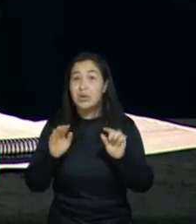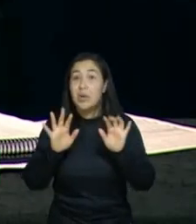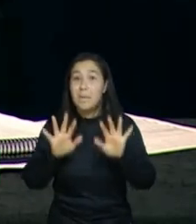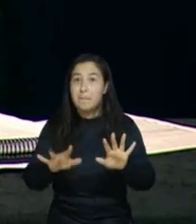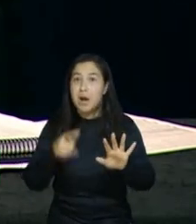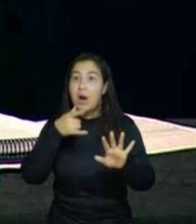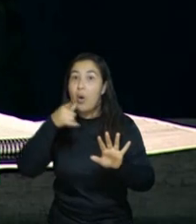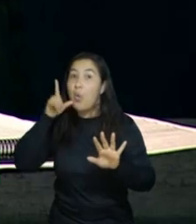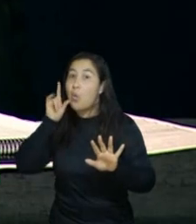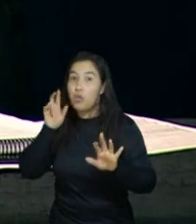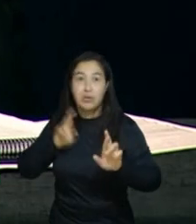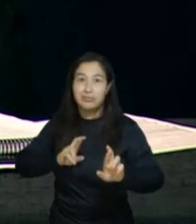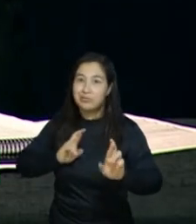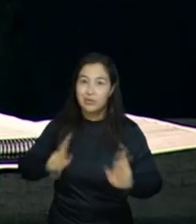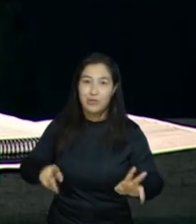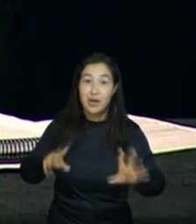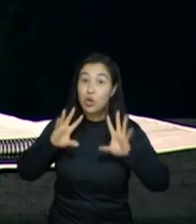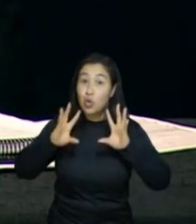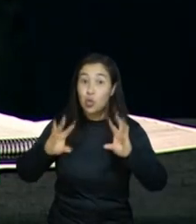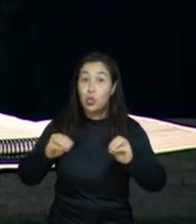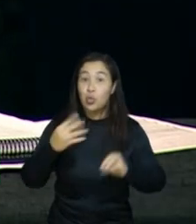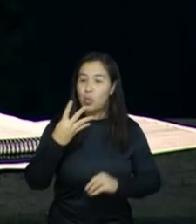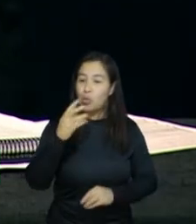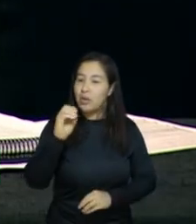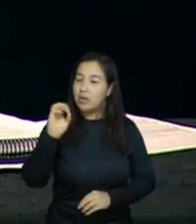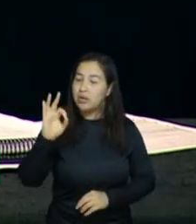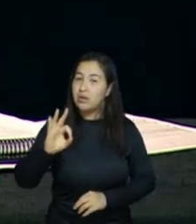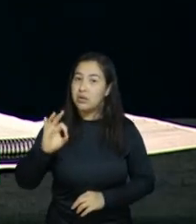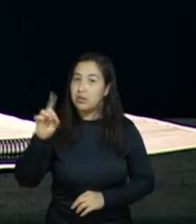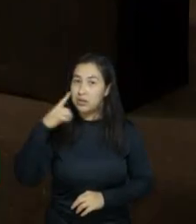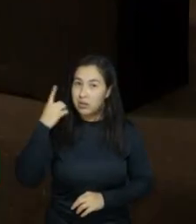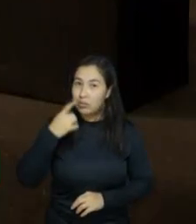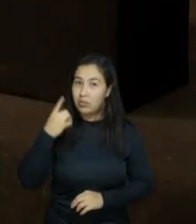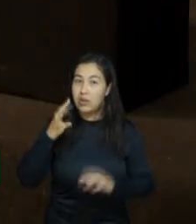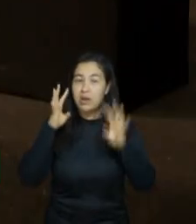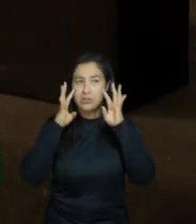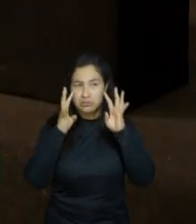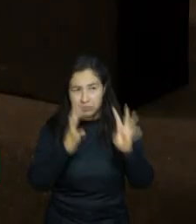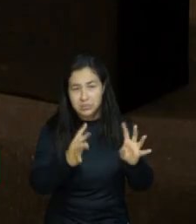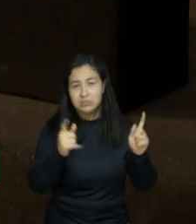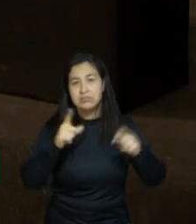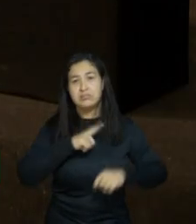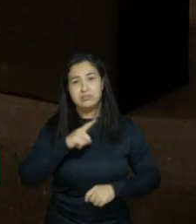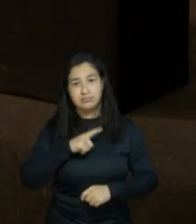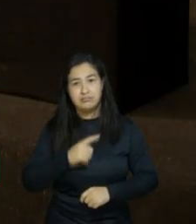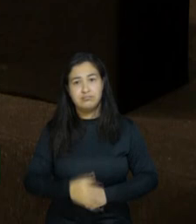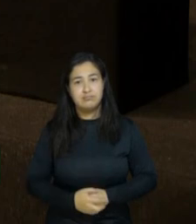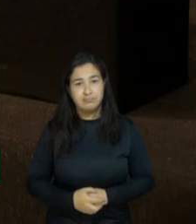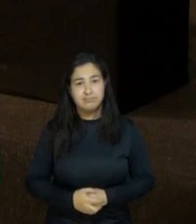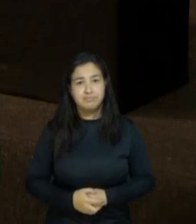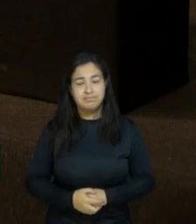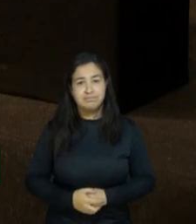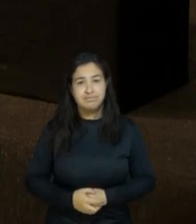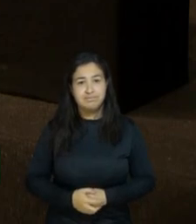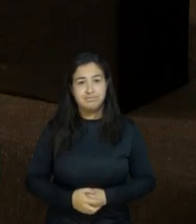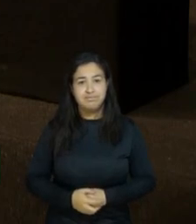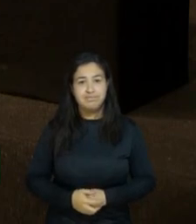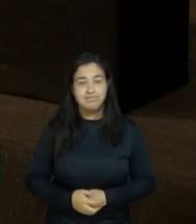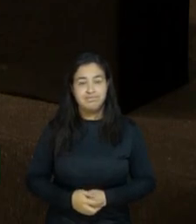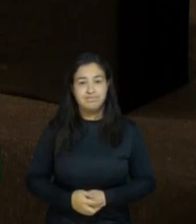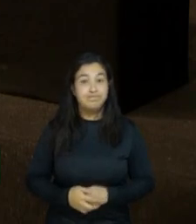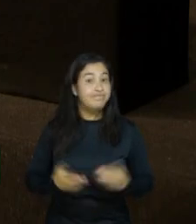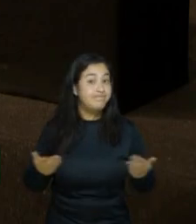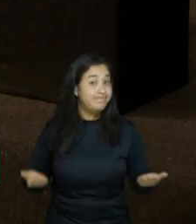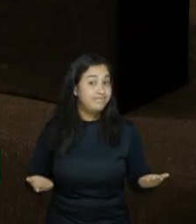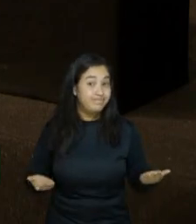ontem nós tivemos a oportunidade de viver aqui neste momento e neste ambiente, ouvindo todas as nossas entidades. Então,